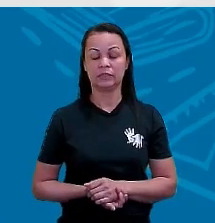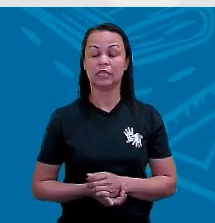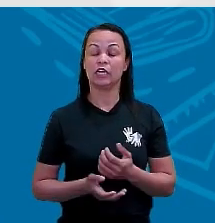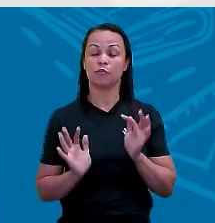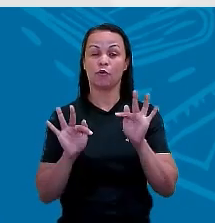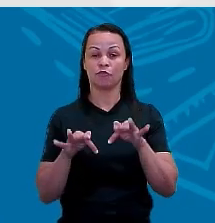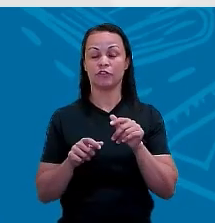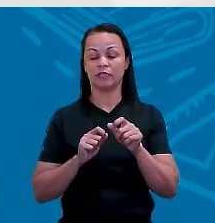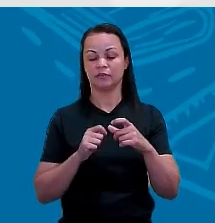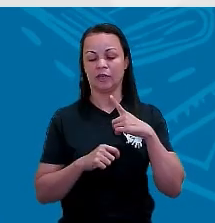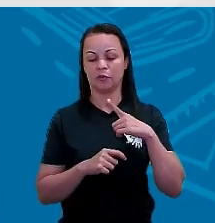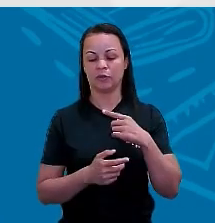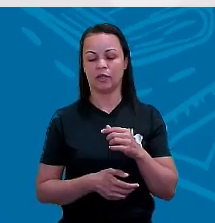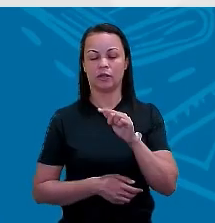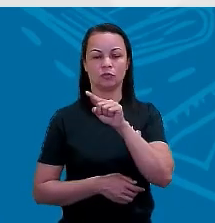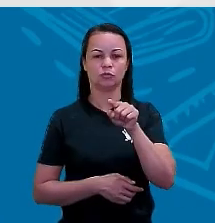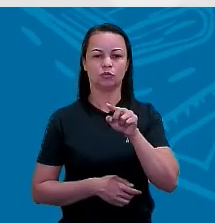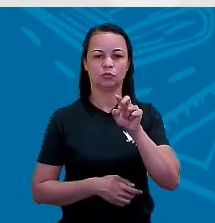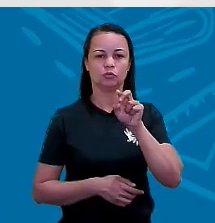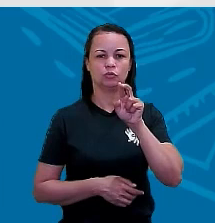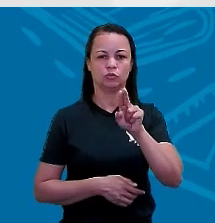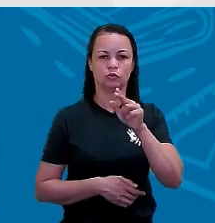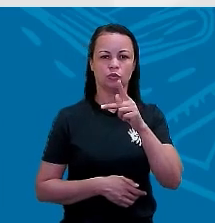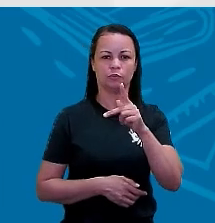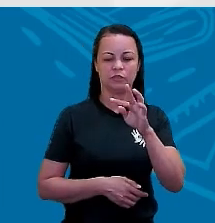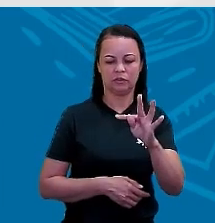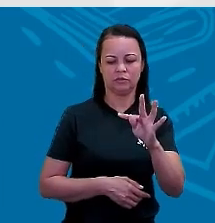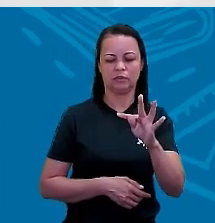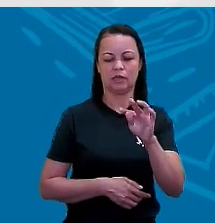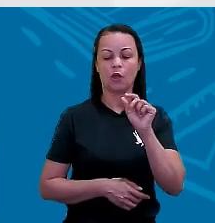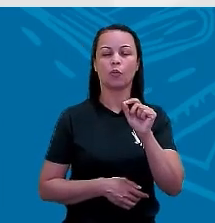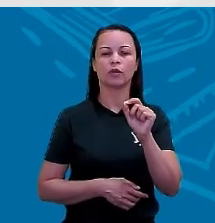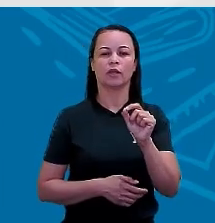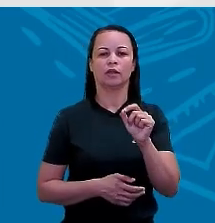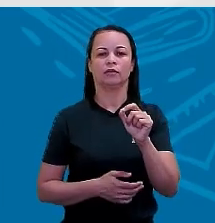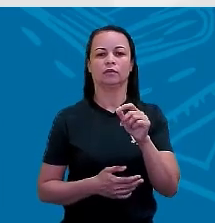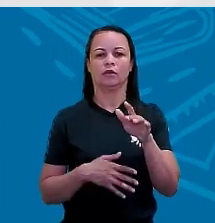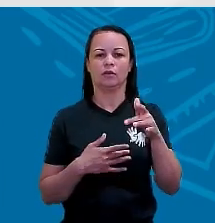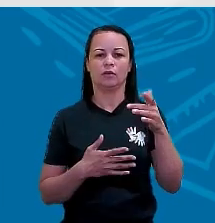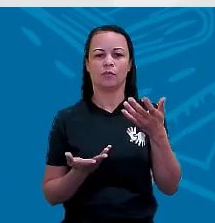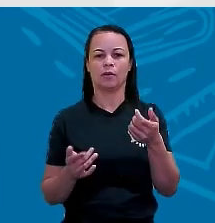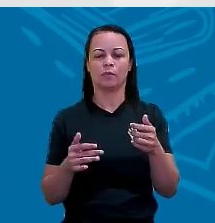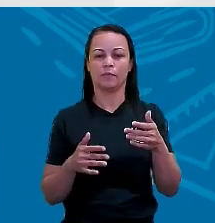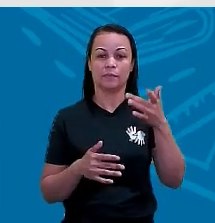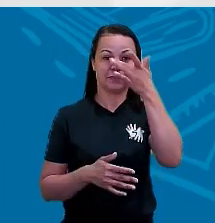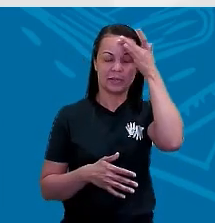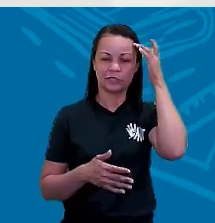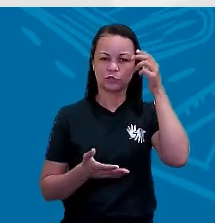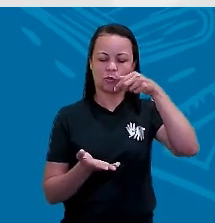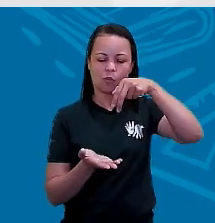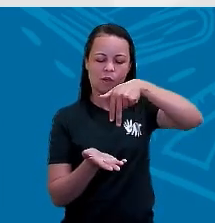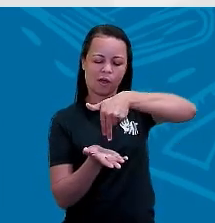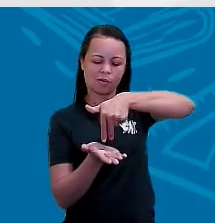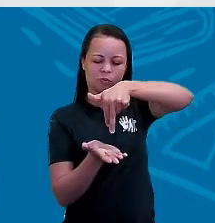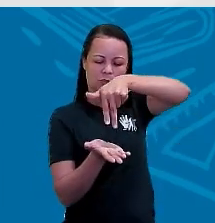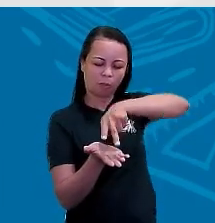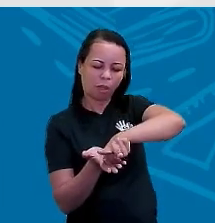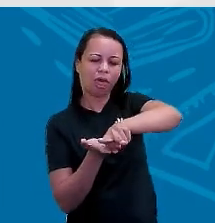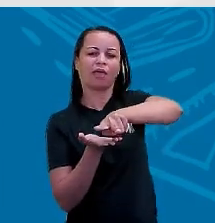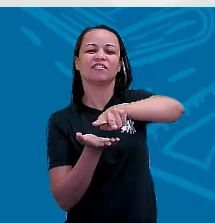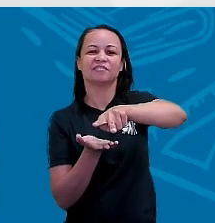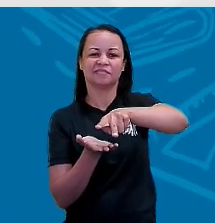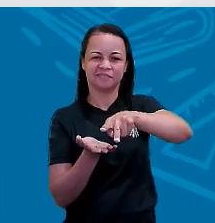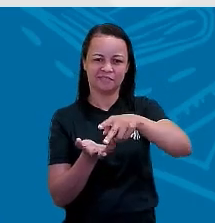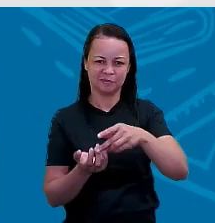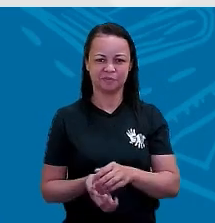último, nós temos o zupt. Esse zupt é o quê? Alguém, ó, zupt, escorregou e